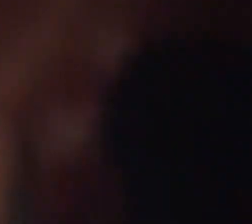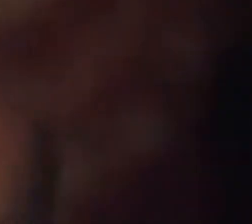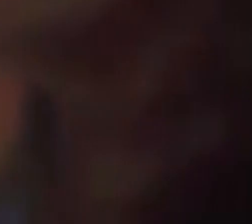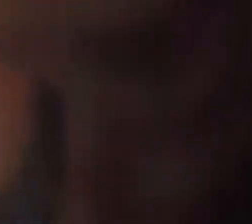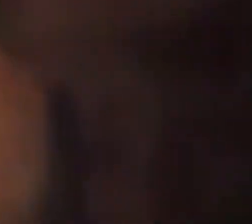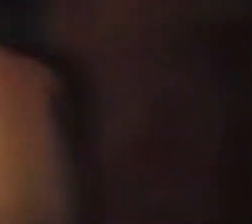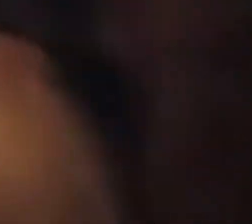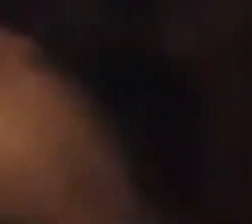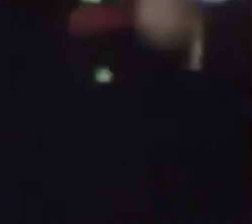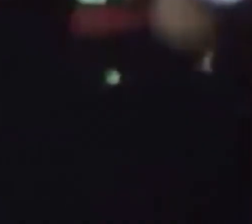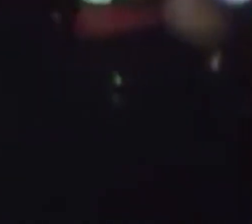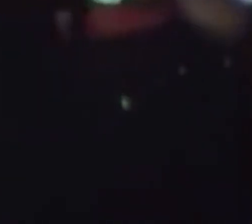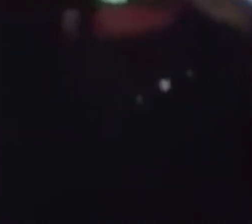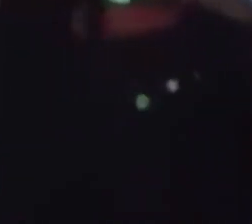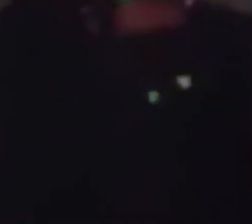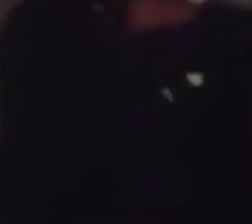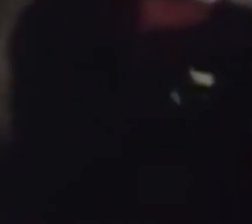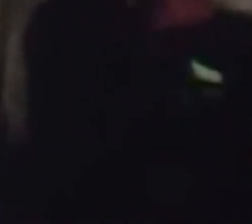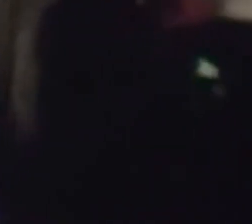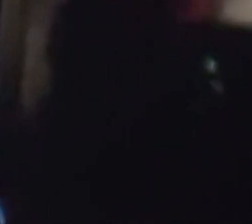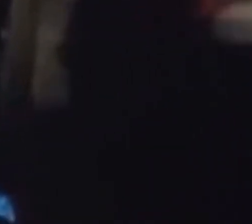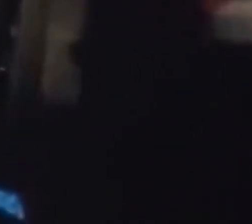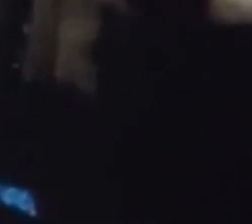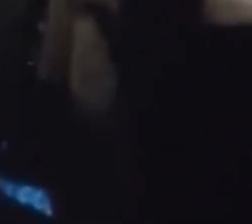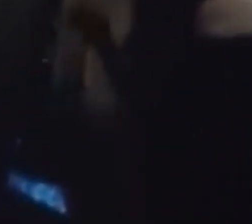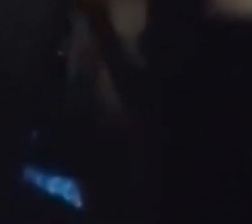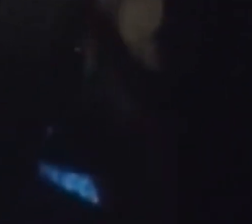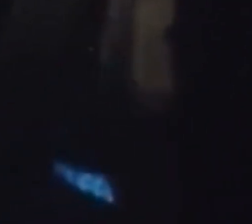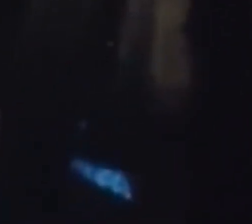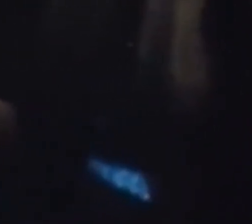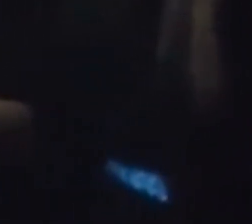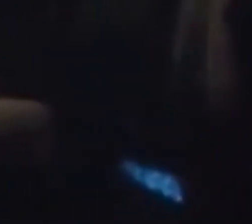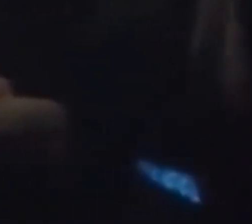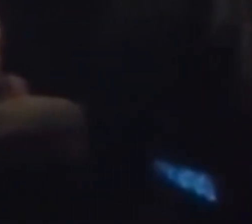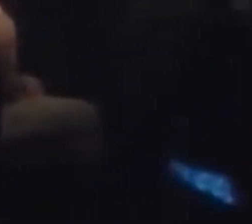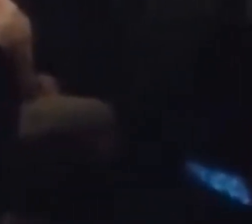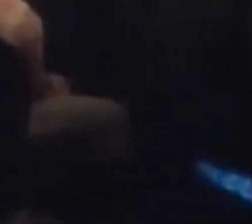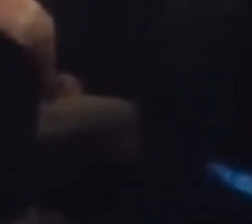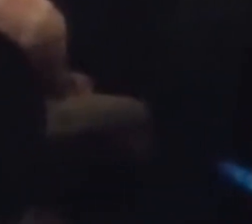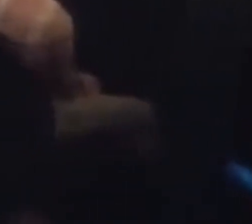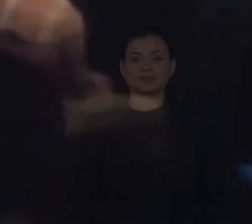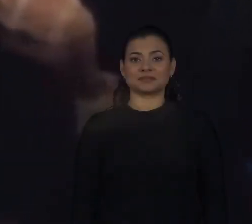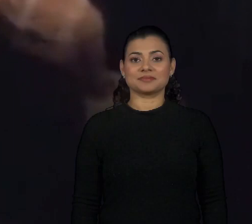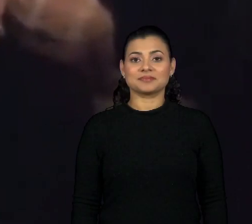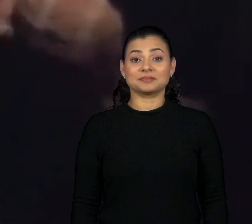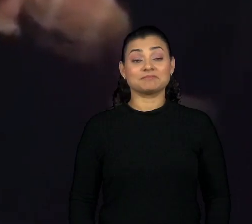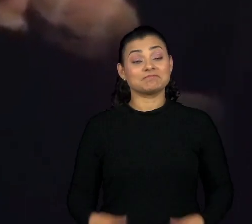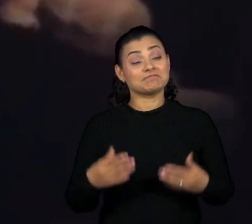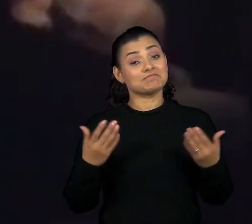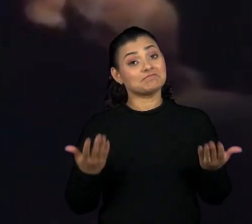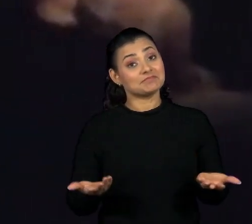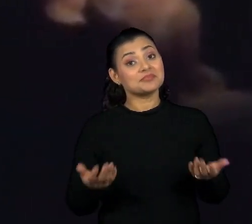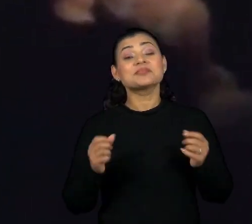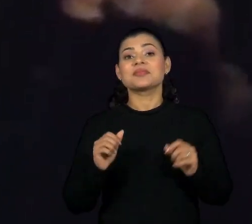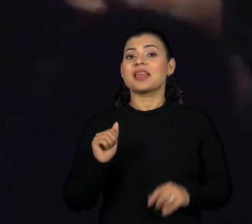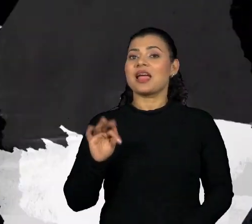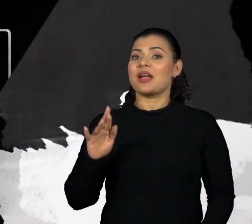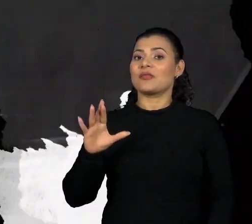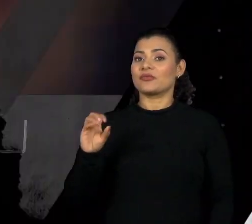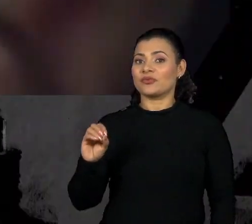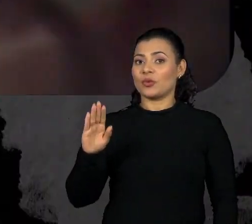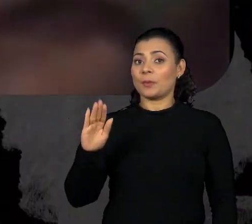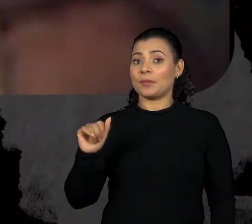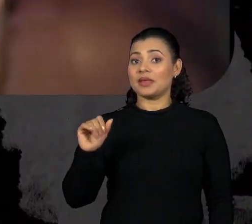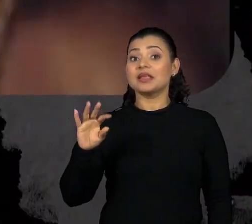Him take all politicians, where rule Nigeria before. A gente pode entender o Afrobeat como